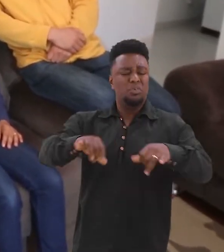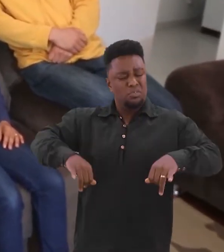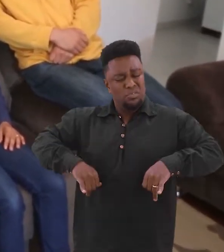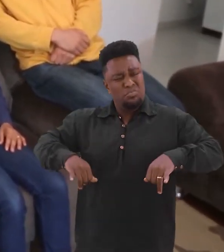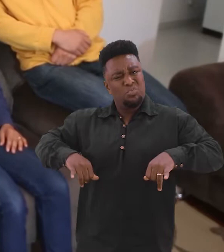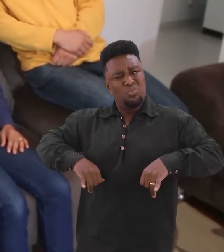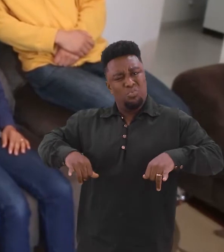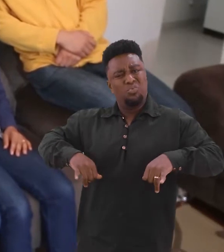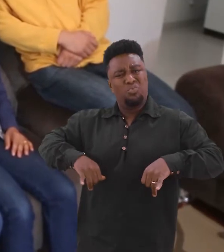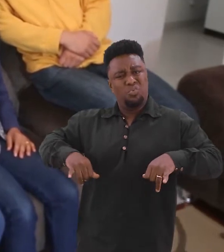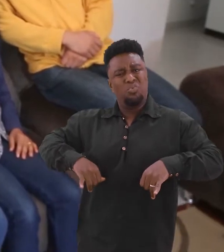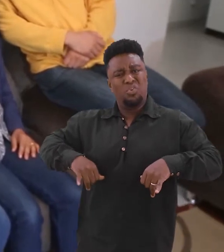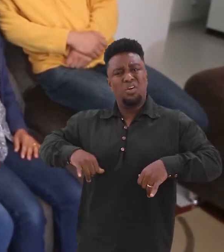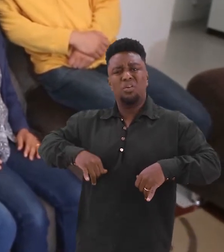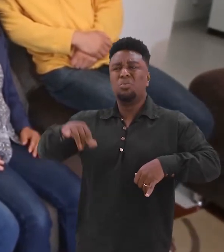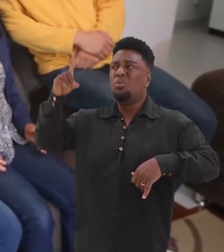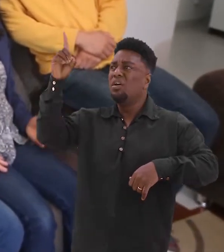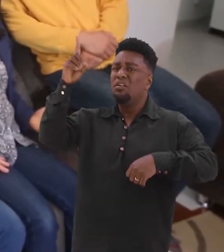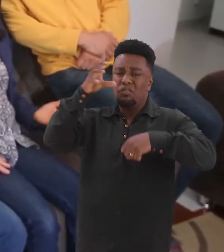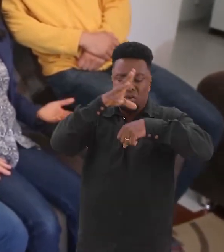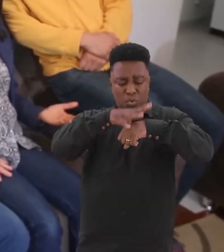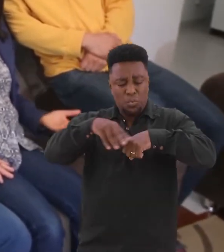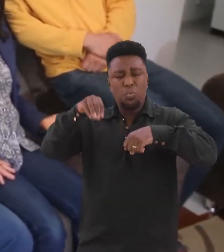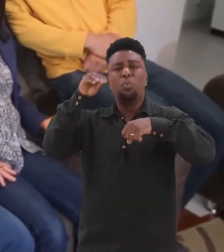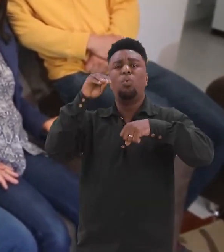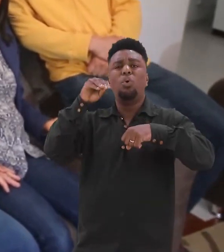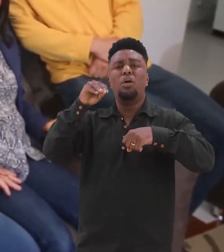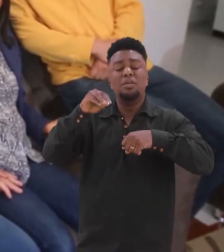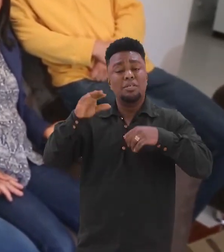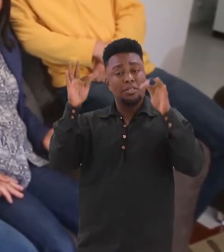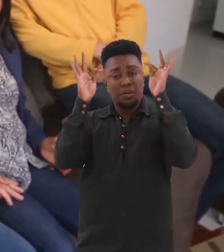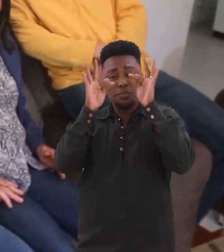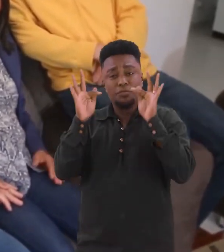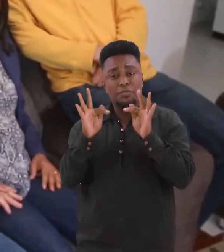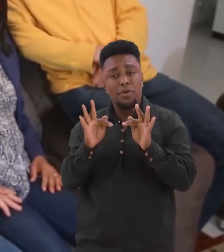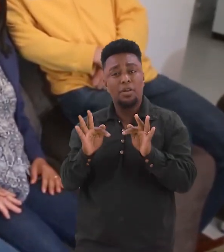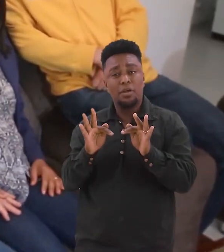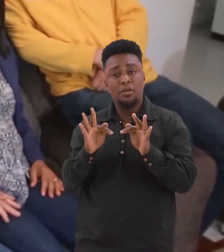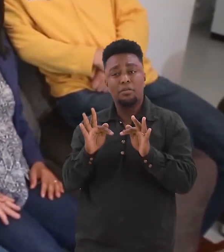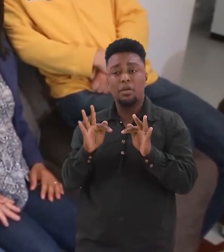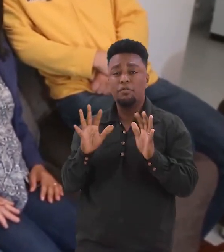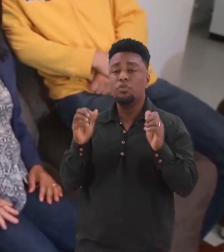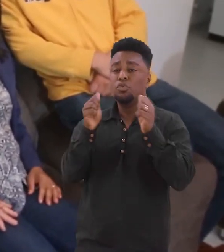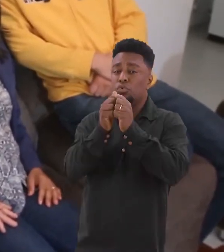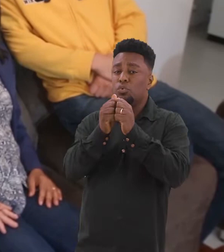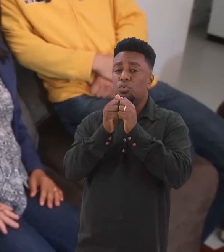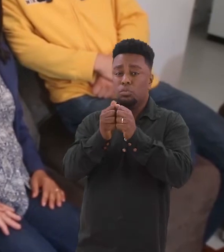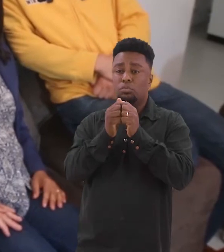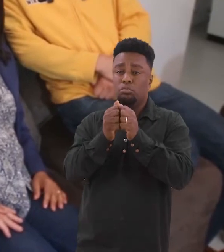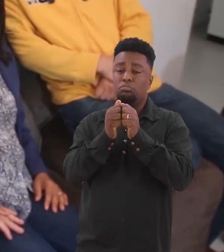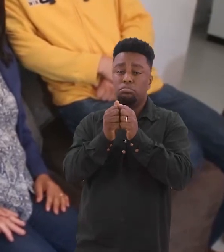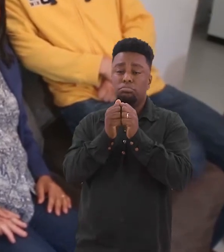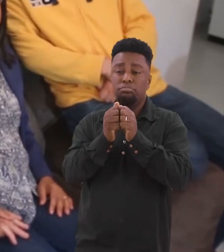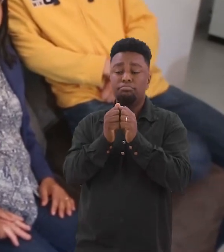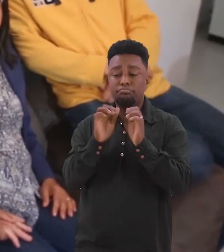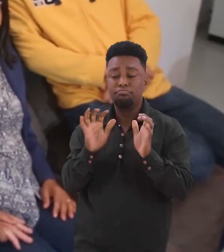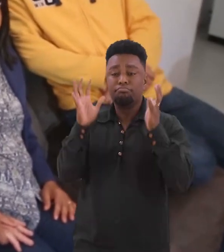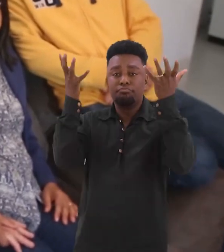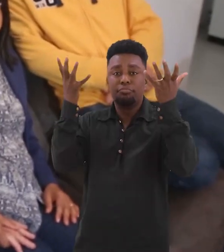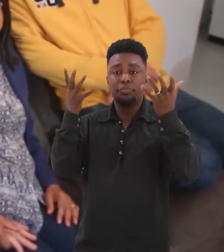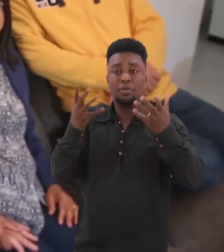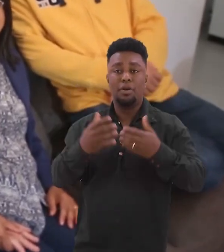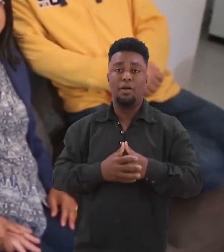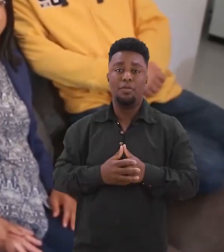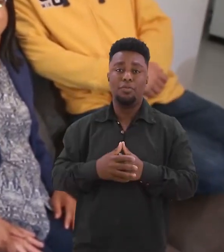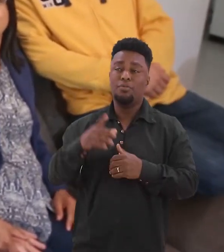sofrendo, Ele vem curar nossas feridas. Se estamos felizes, Ele vem comemorar com a gente. Tudo está